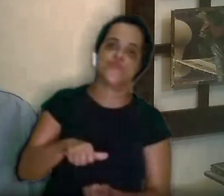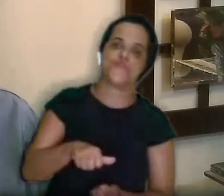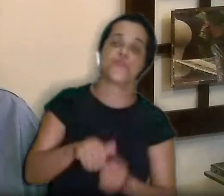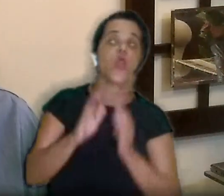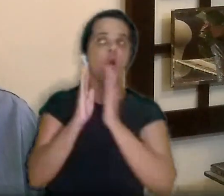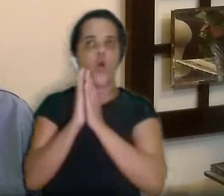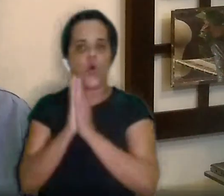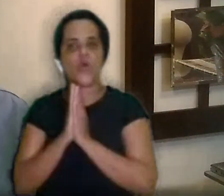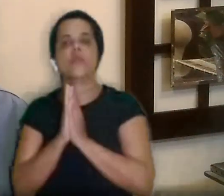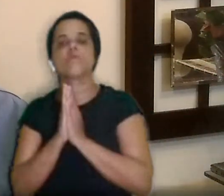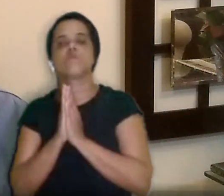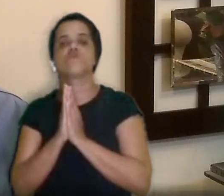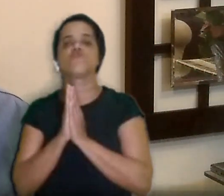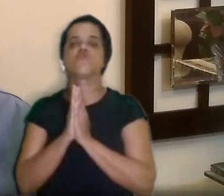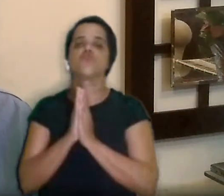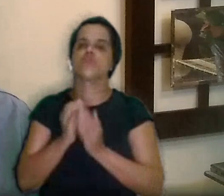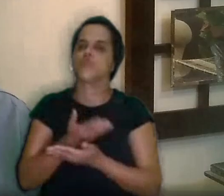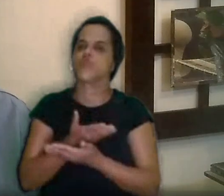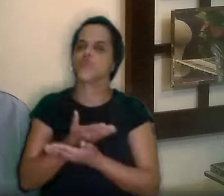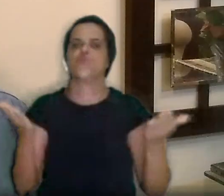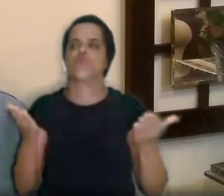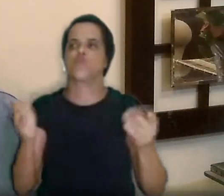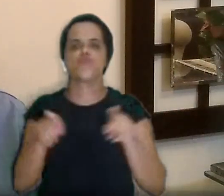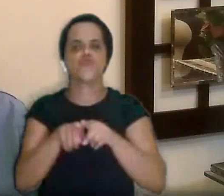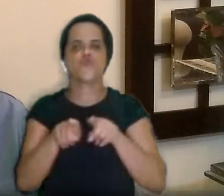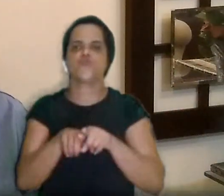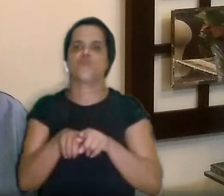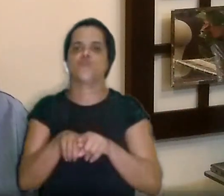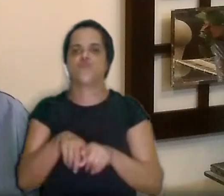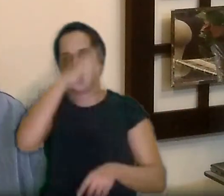enfrentando. Nossa oração também, nosso pedido de oração